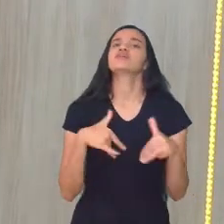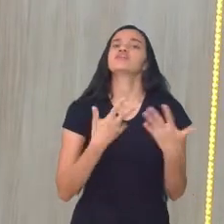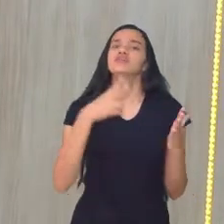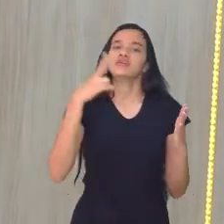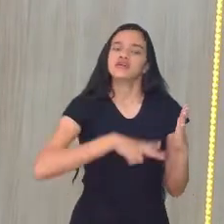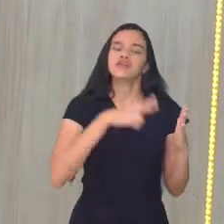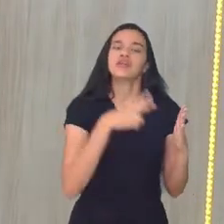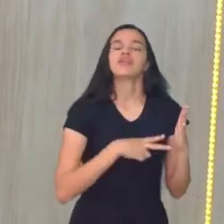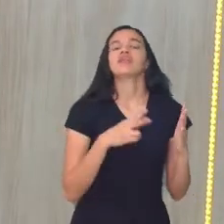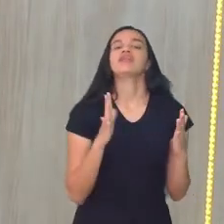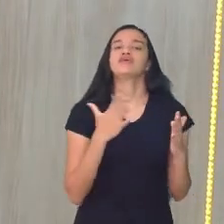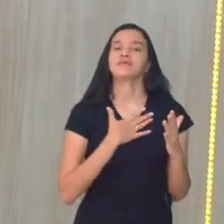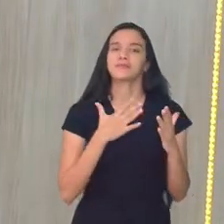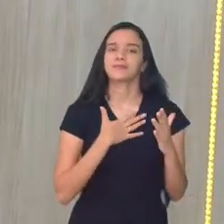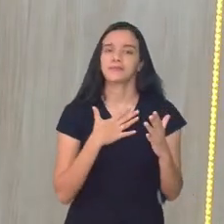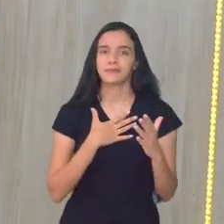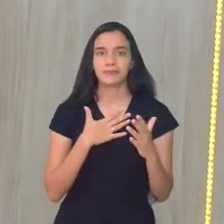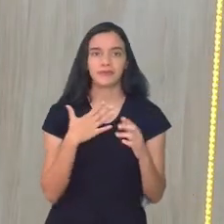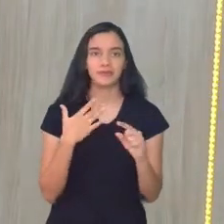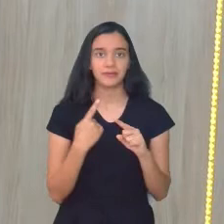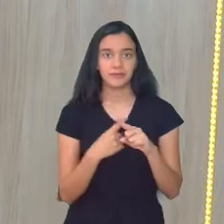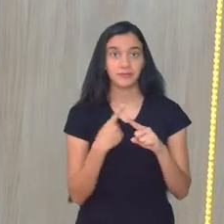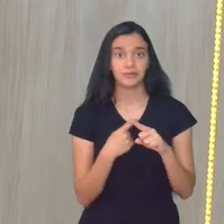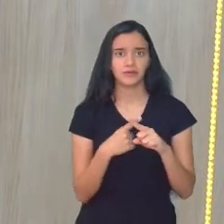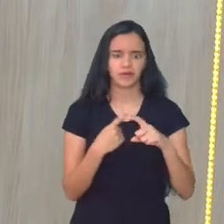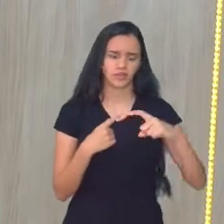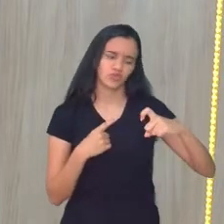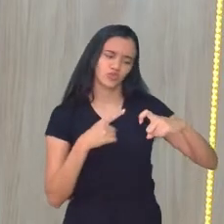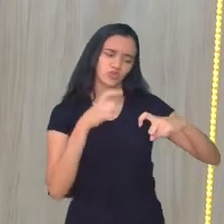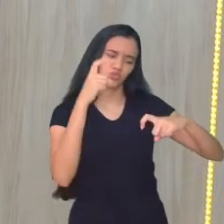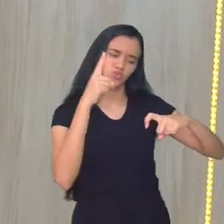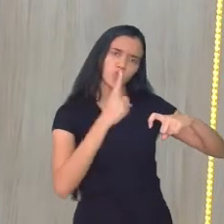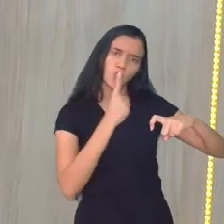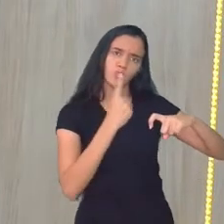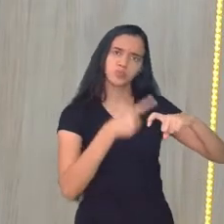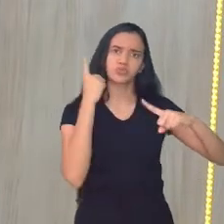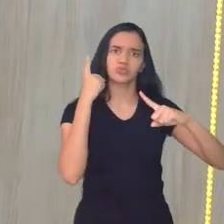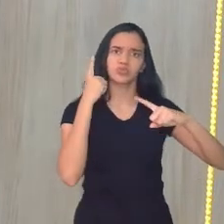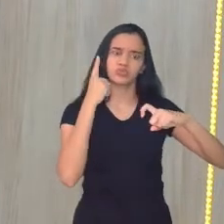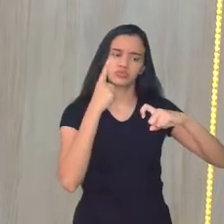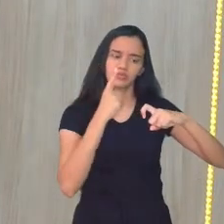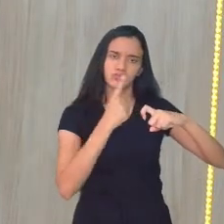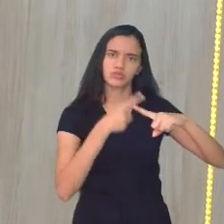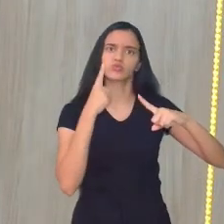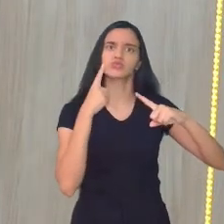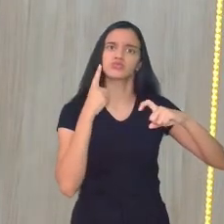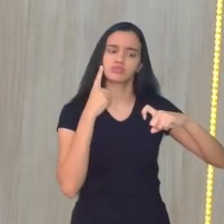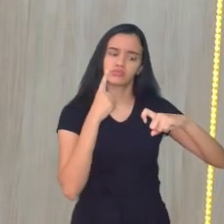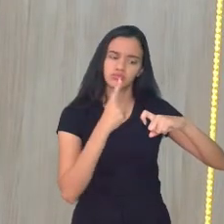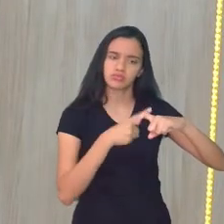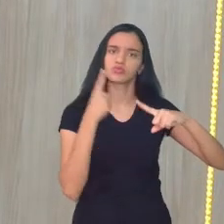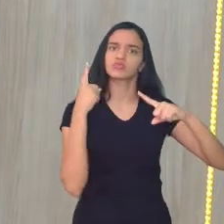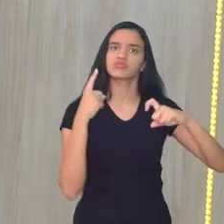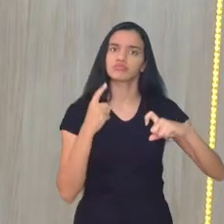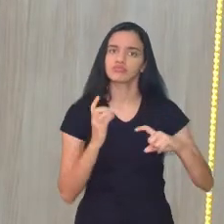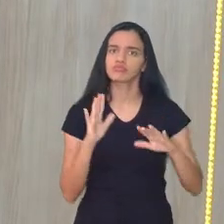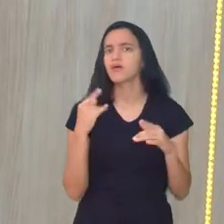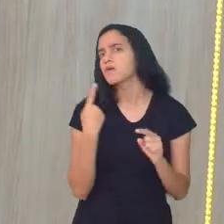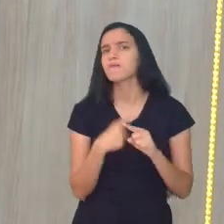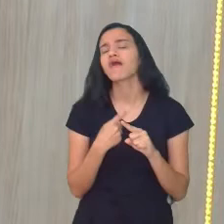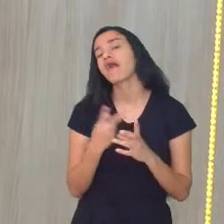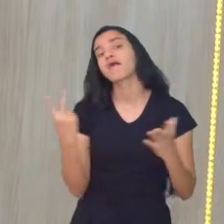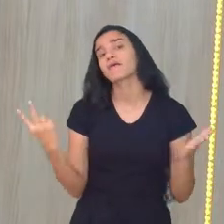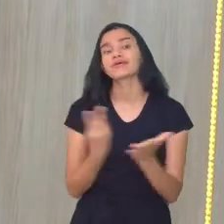comigo, porque a gente, quando toca no nosso joelho em alguma parte, rapidamente a perna é jogada para frente. Então, o